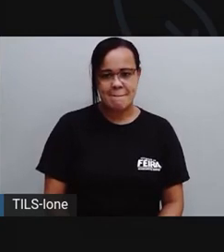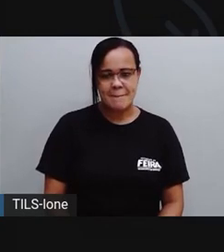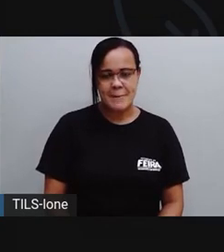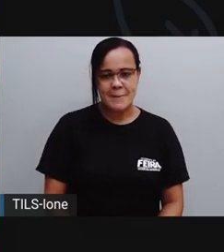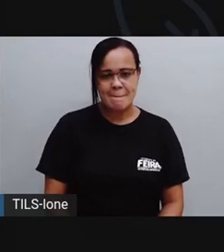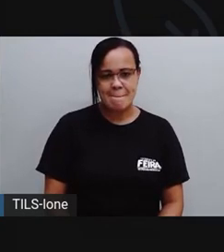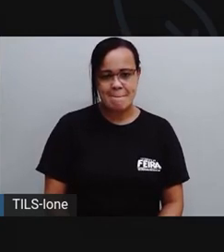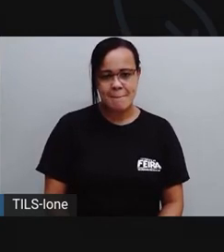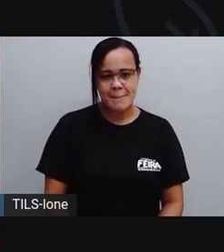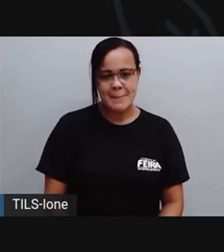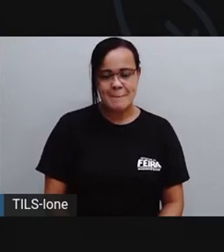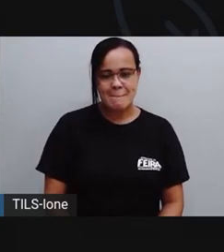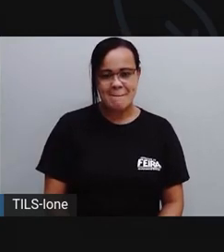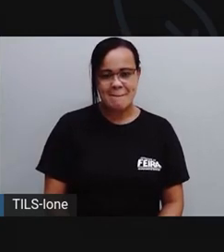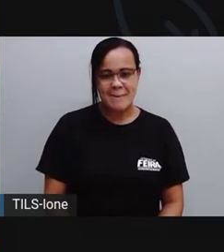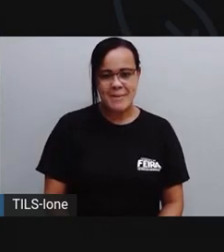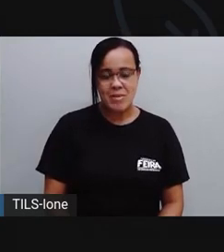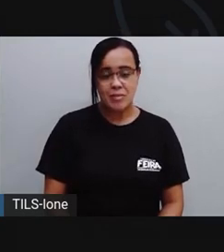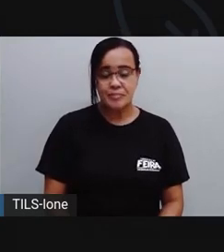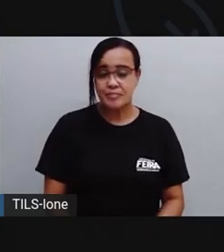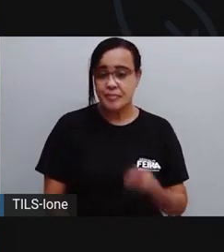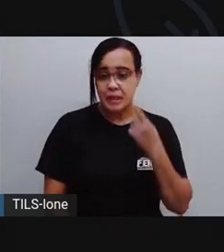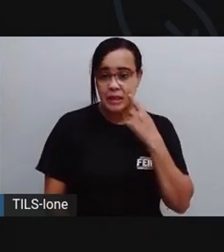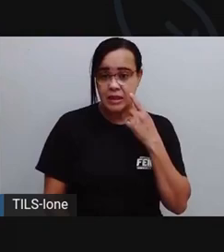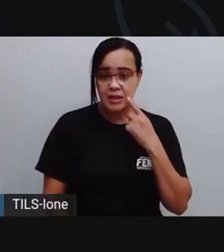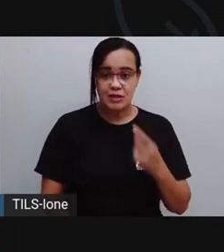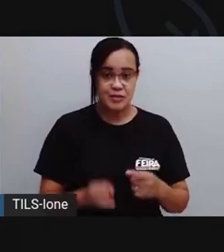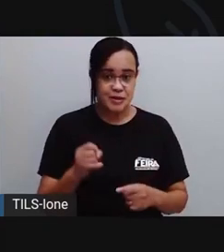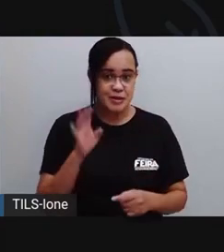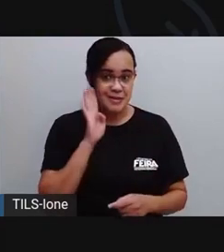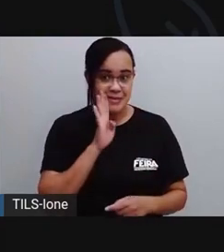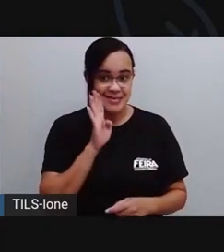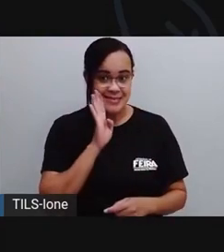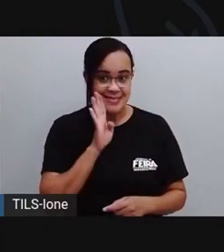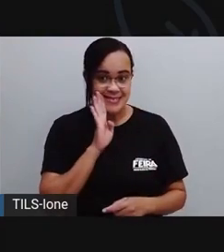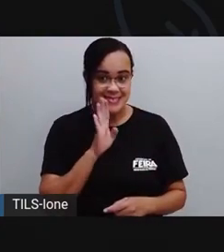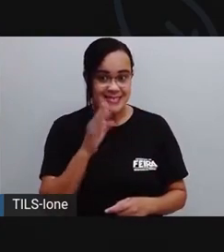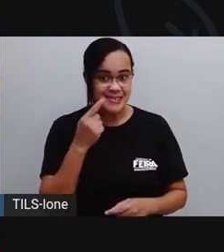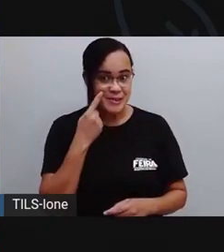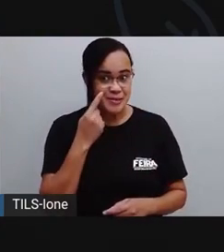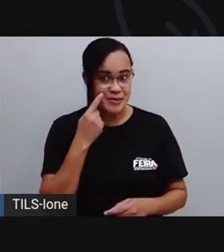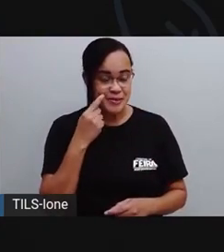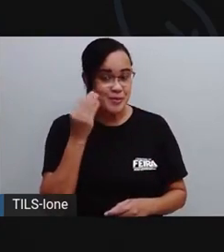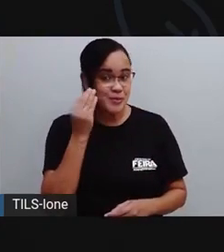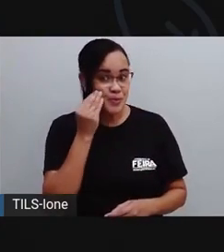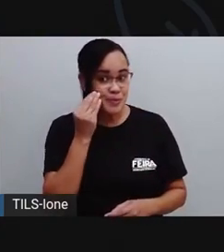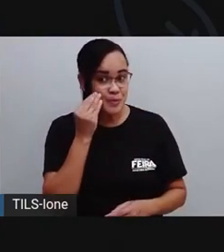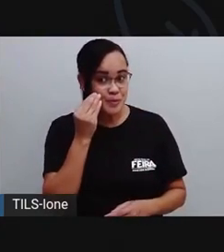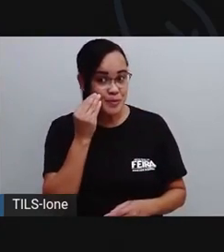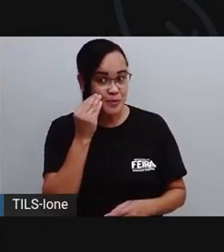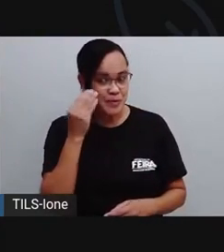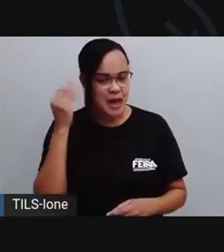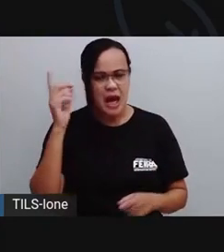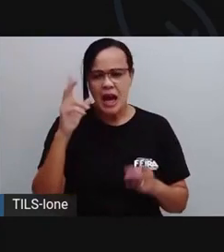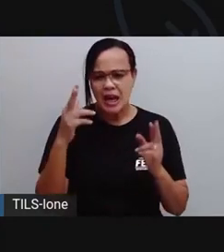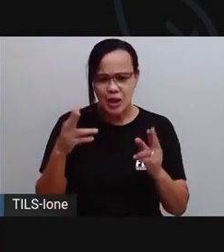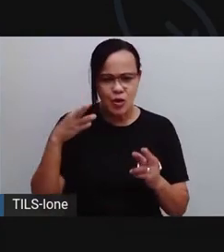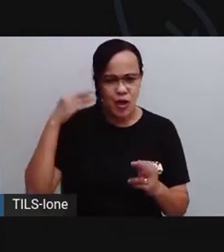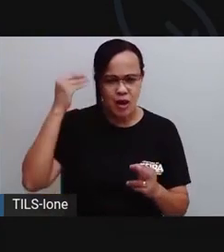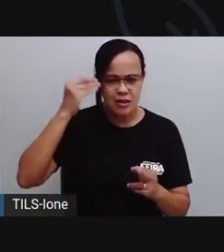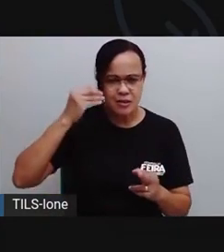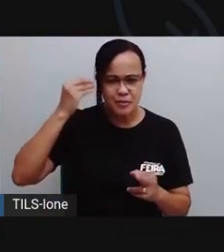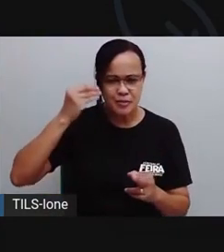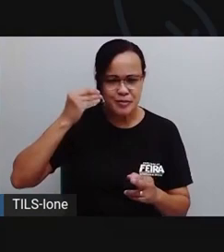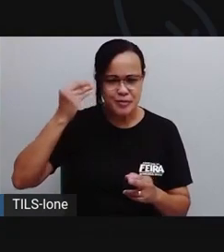Sabe o que eu vou fazer? Deixa eu ver se fica legal aqui. Aí vocês, artesanato é isso, né? É a gente testar, fazer experiências. Antes de